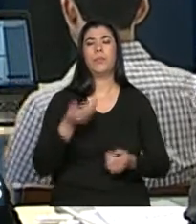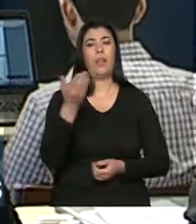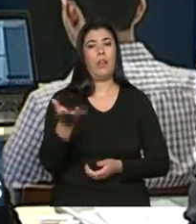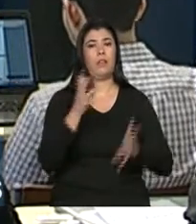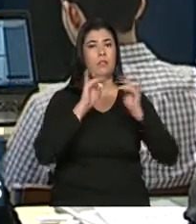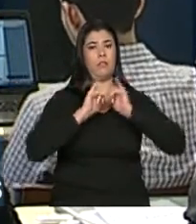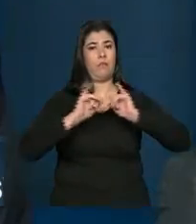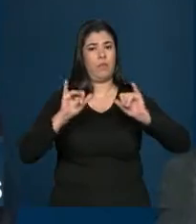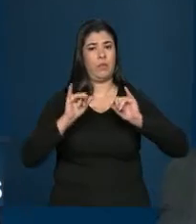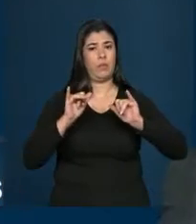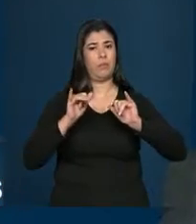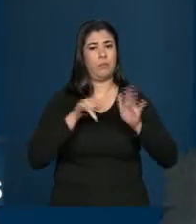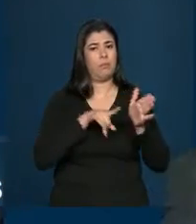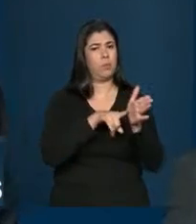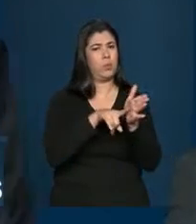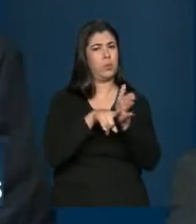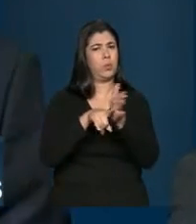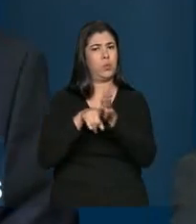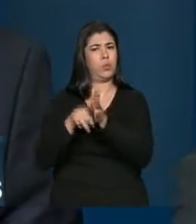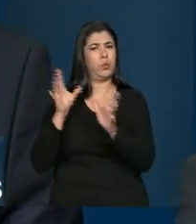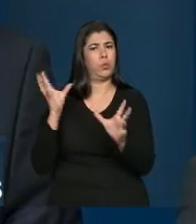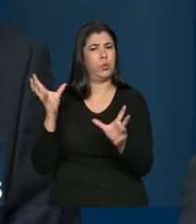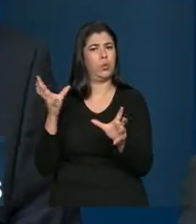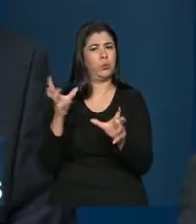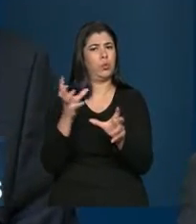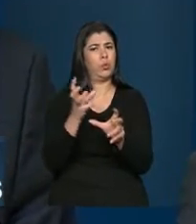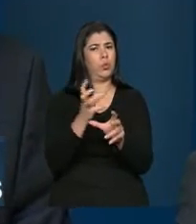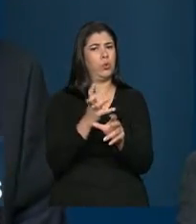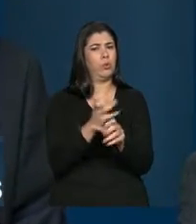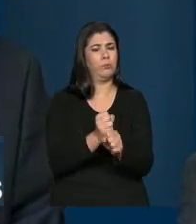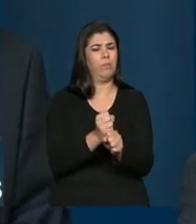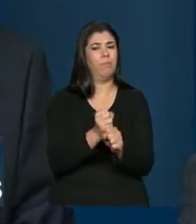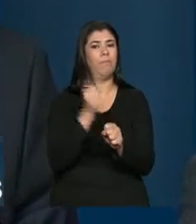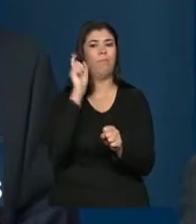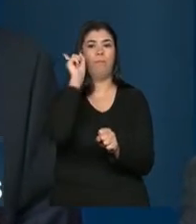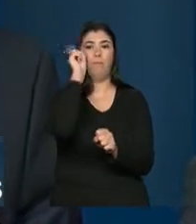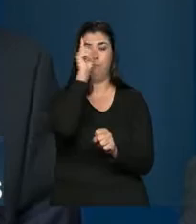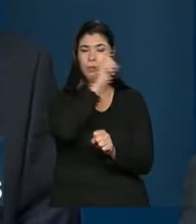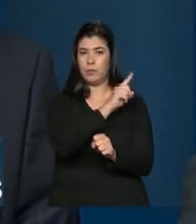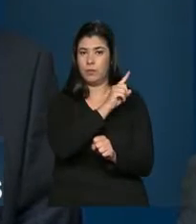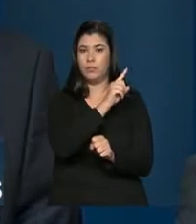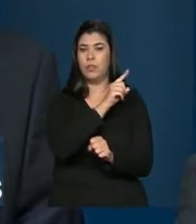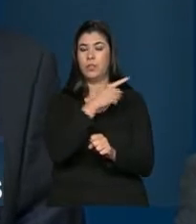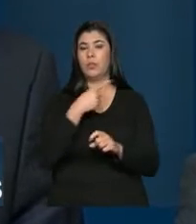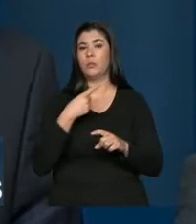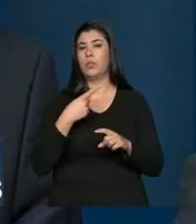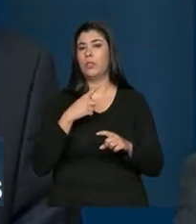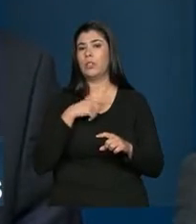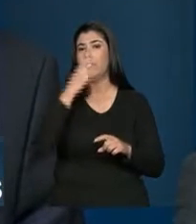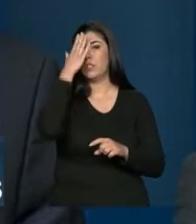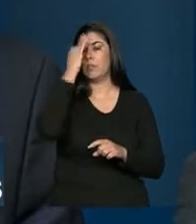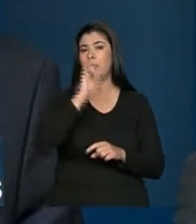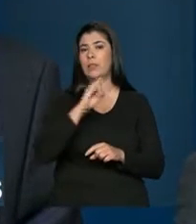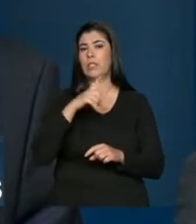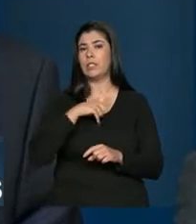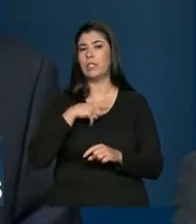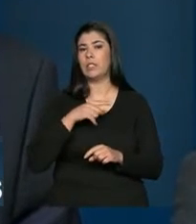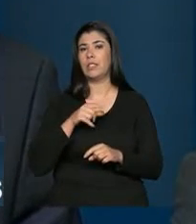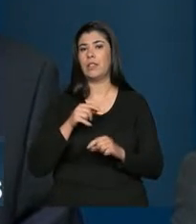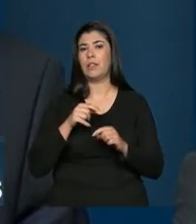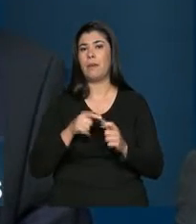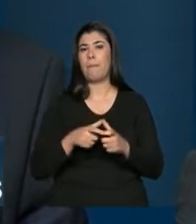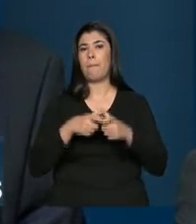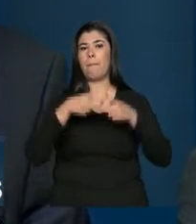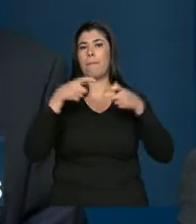Olha, esses são dados de apuração, então difícil concluir que há mais tráfico